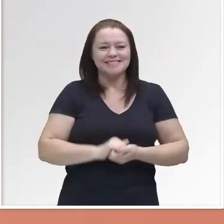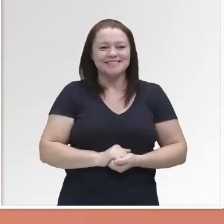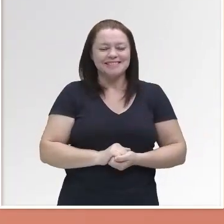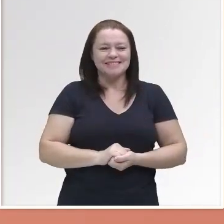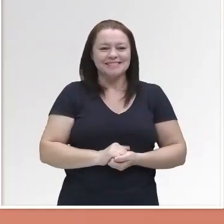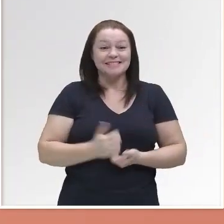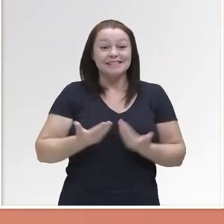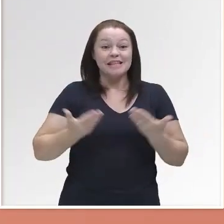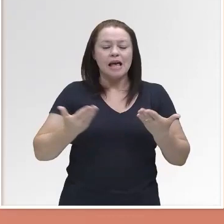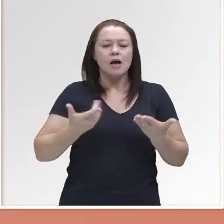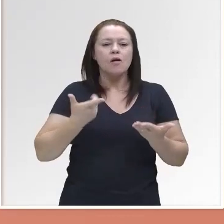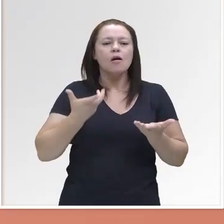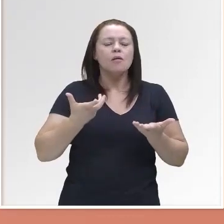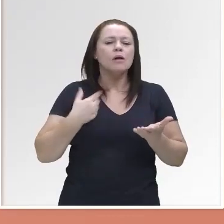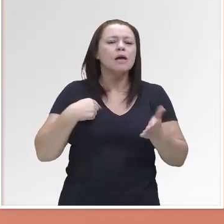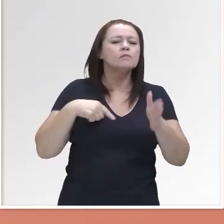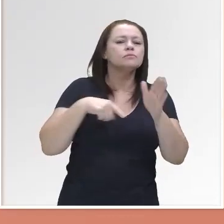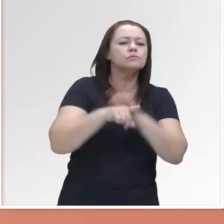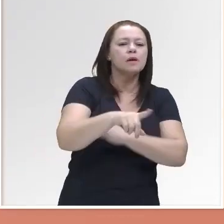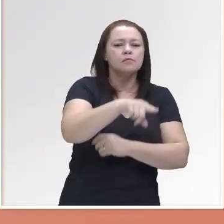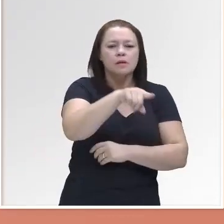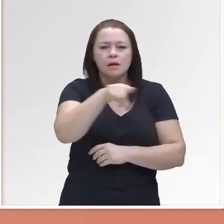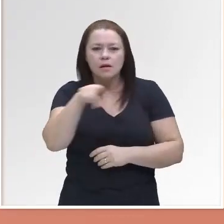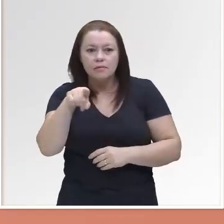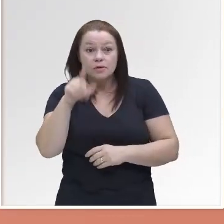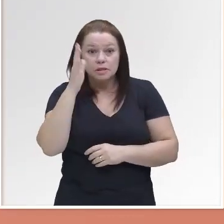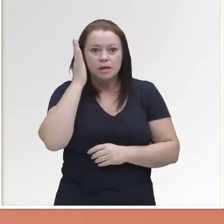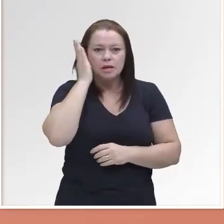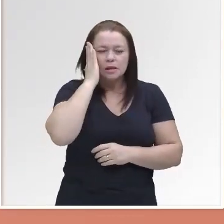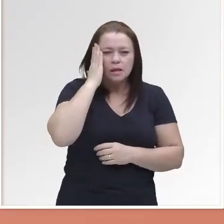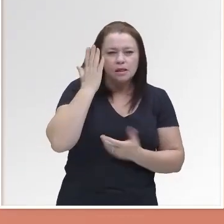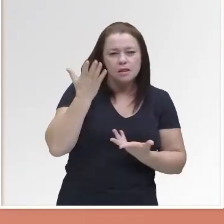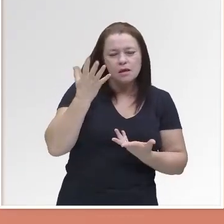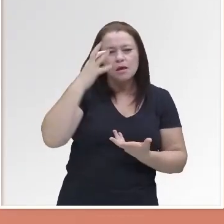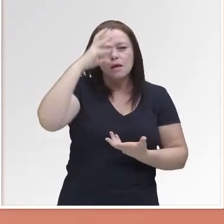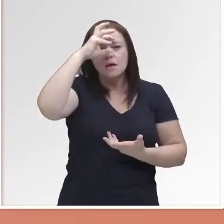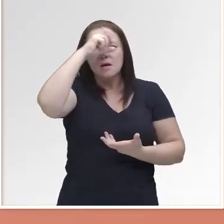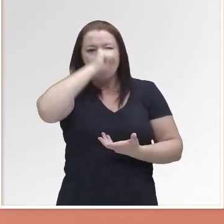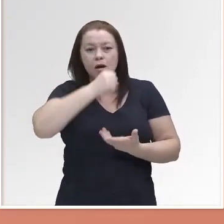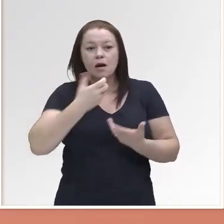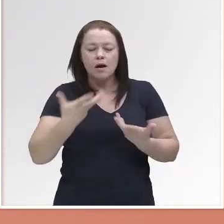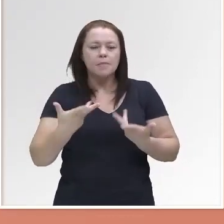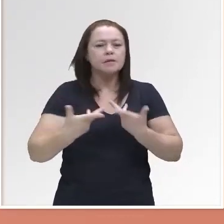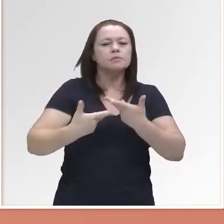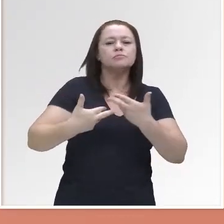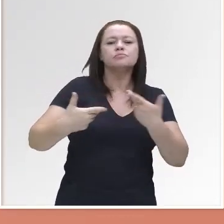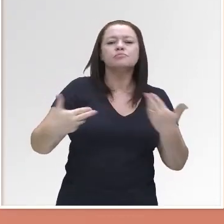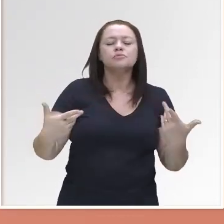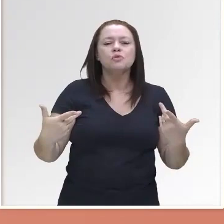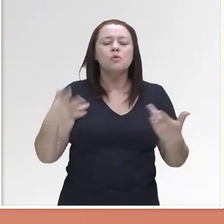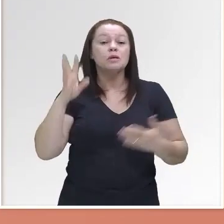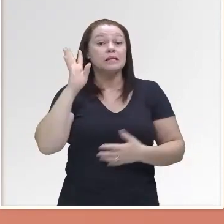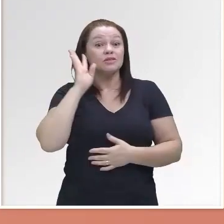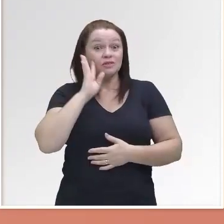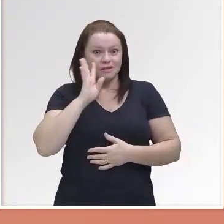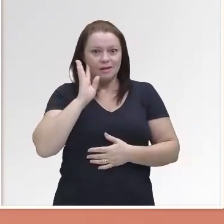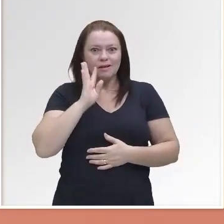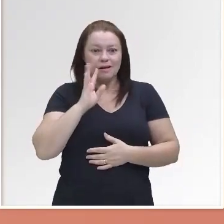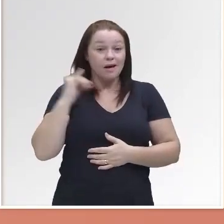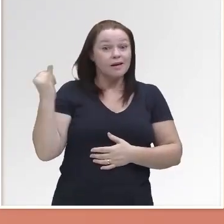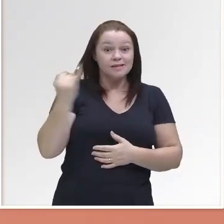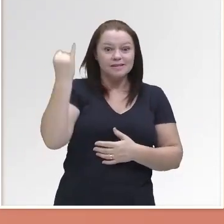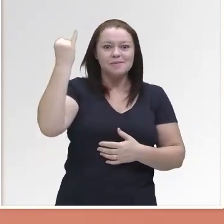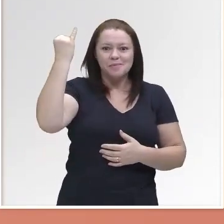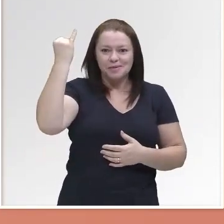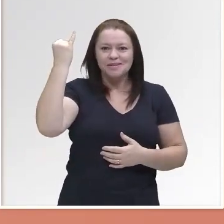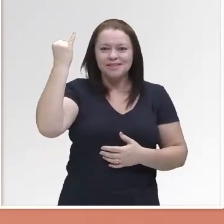se você entendeu ou aprendeu coisas bem legais e